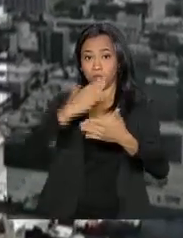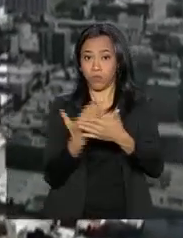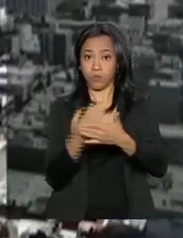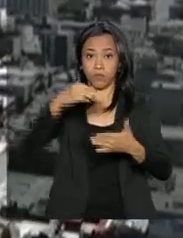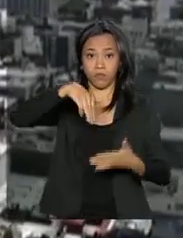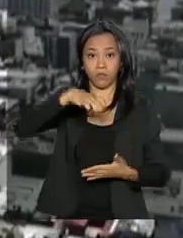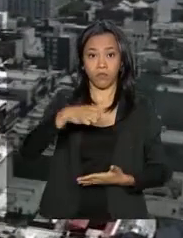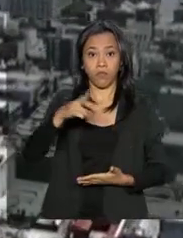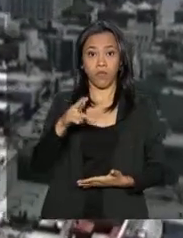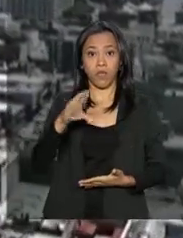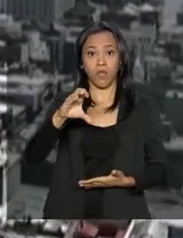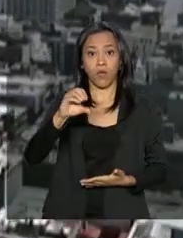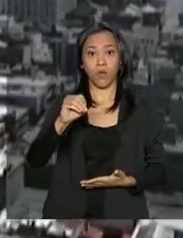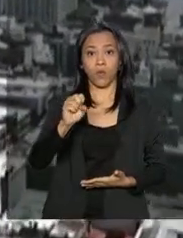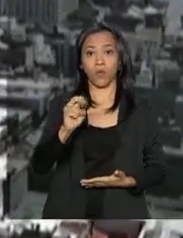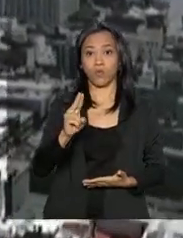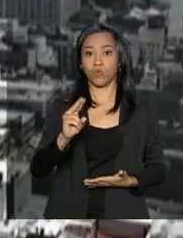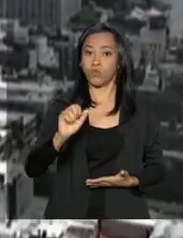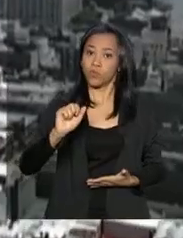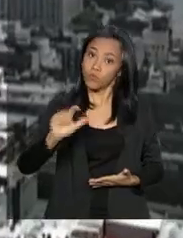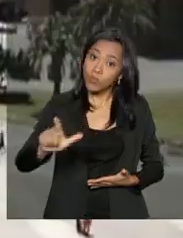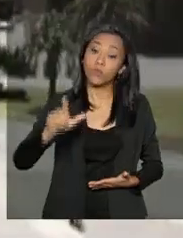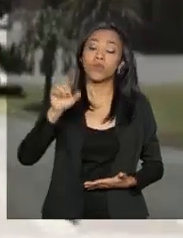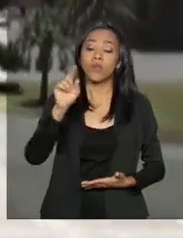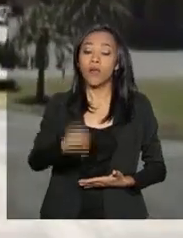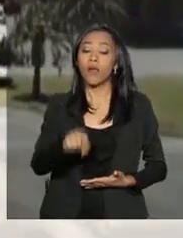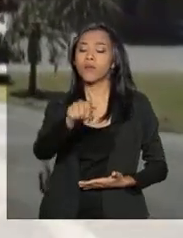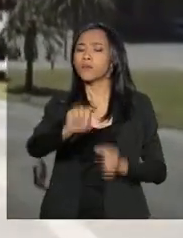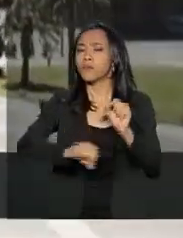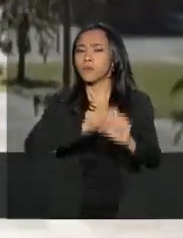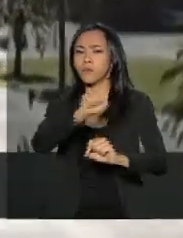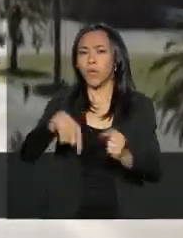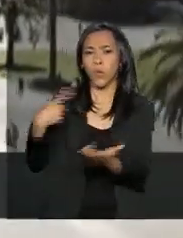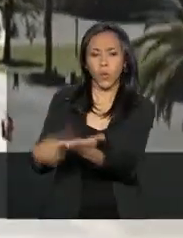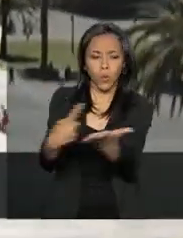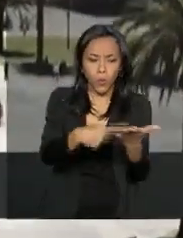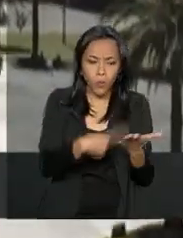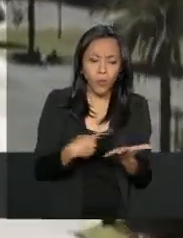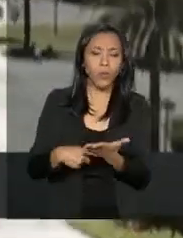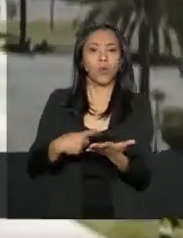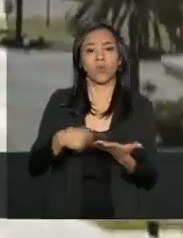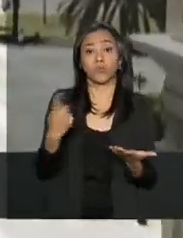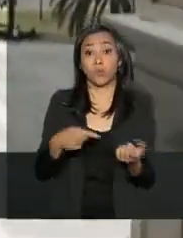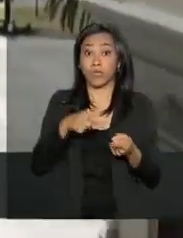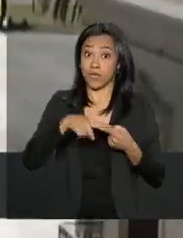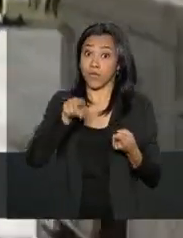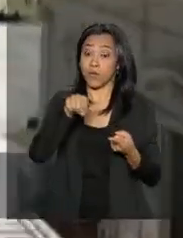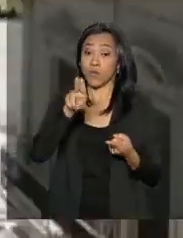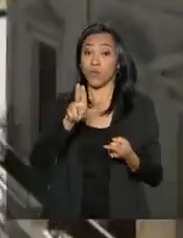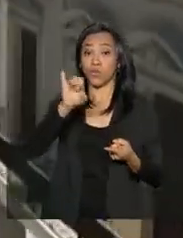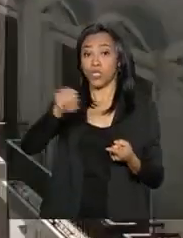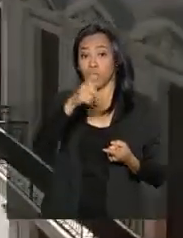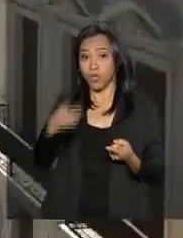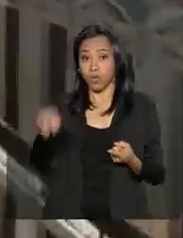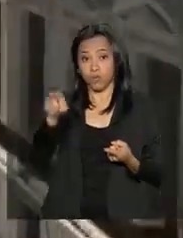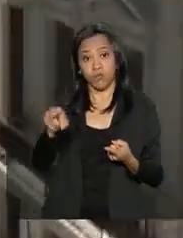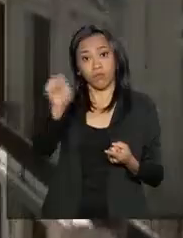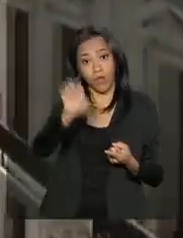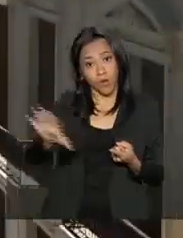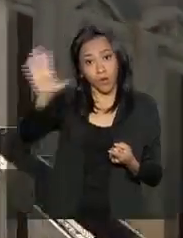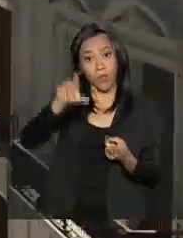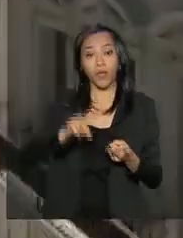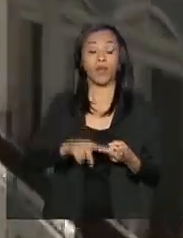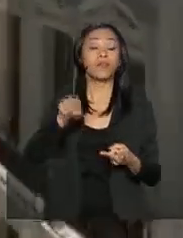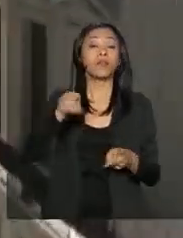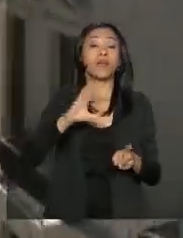em temas já em andamento como a possibilidade de acordos com a união europeia canadá e coréia também deve